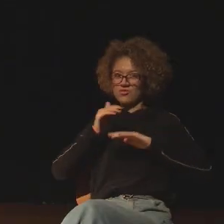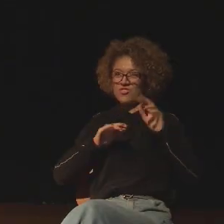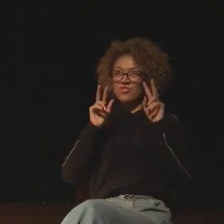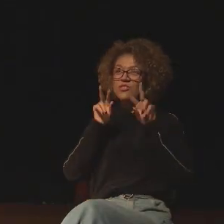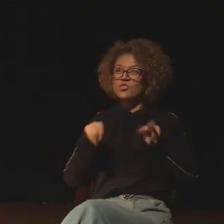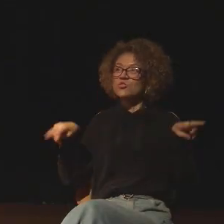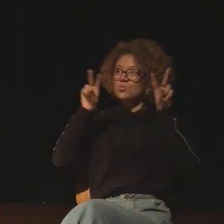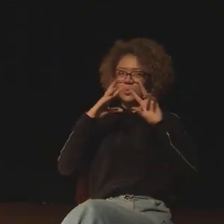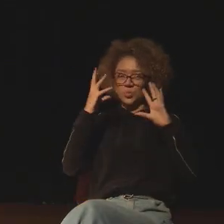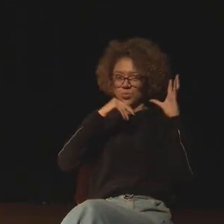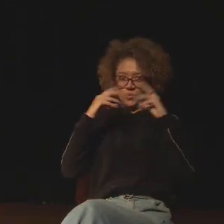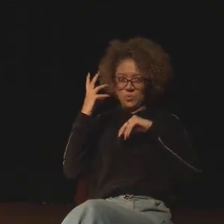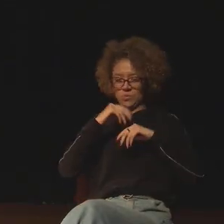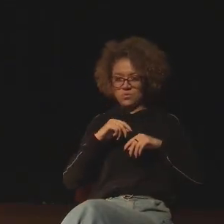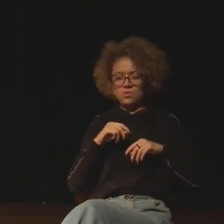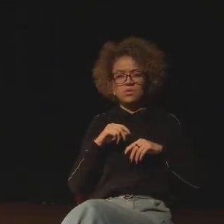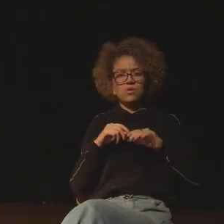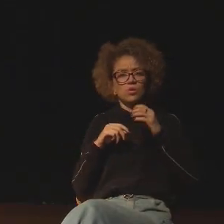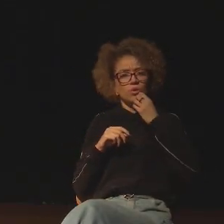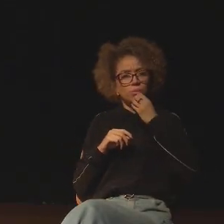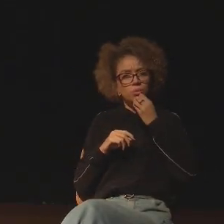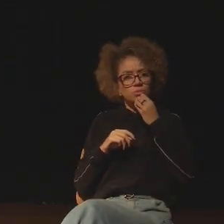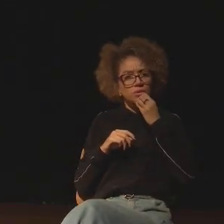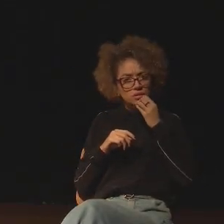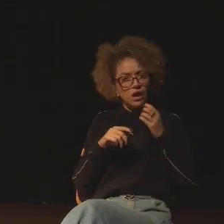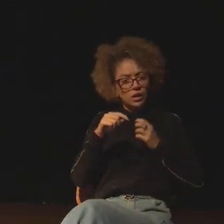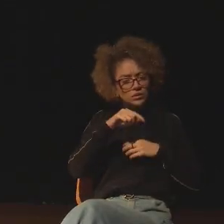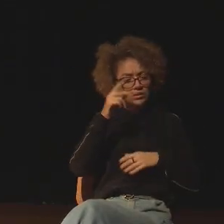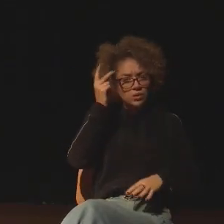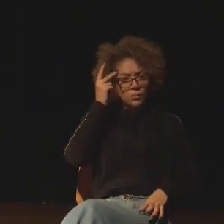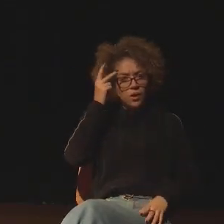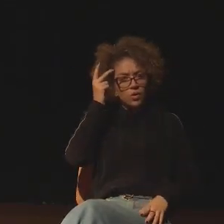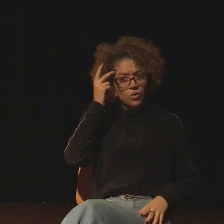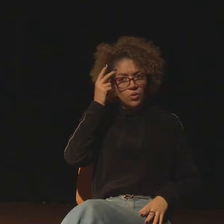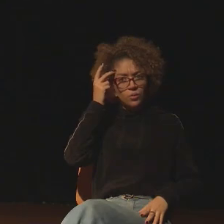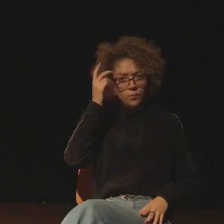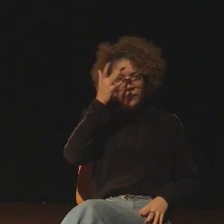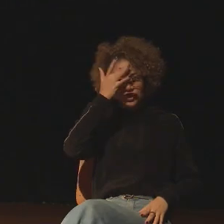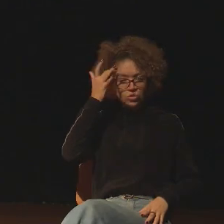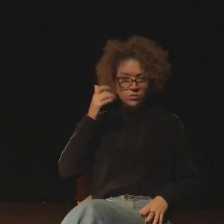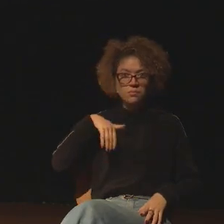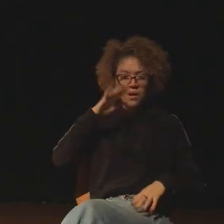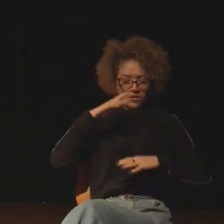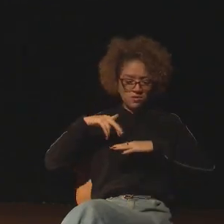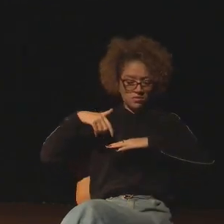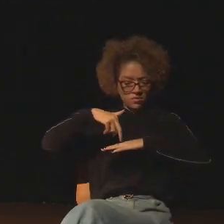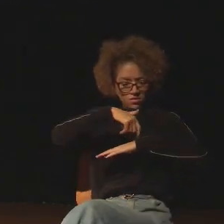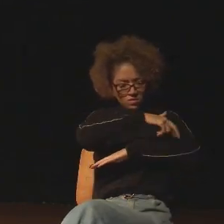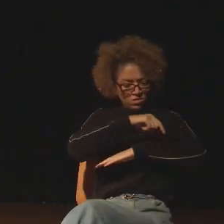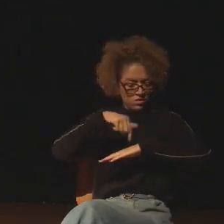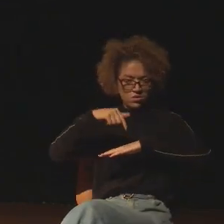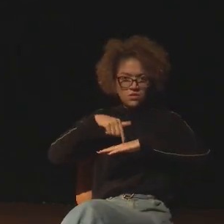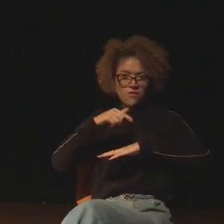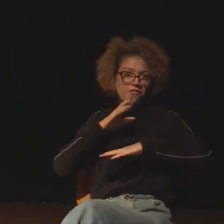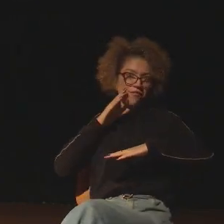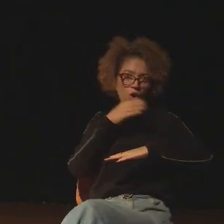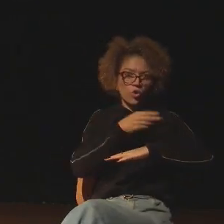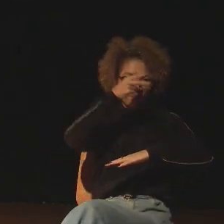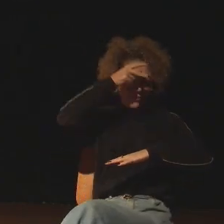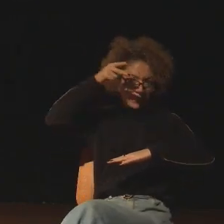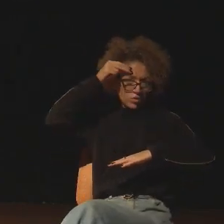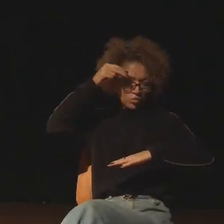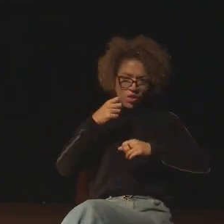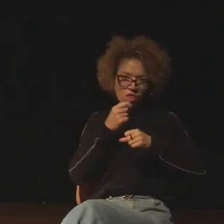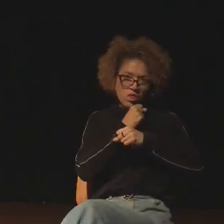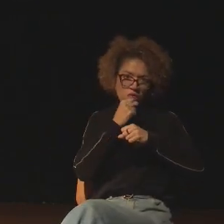tiver espaço para a população e para o pedestre em São Paulo, é importante. Agora, eu coloco também, como muitas pessoas